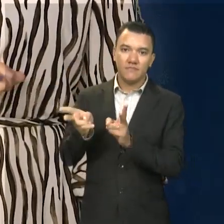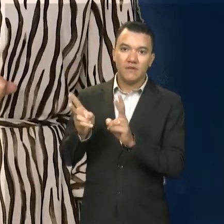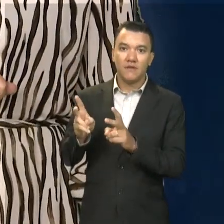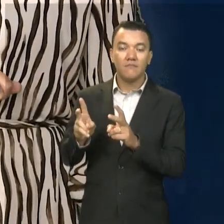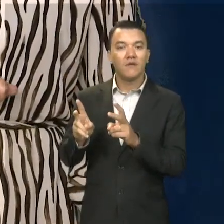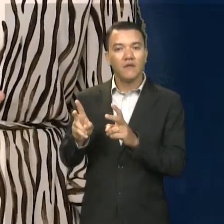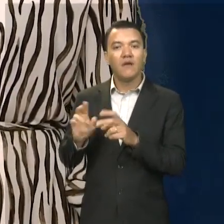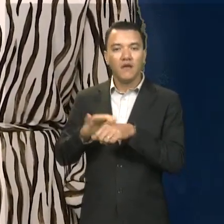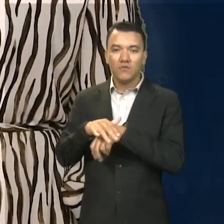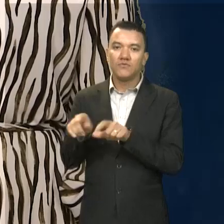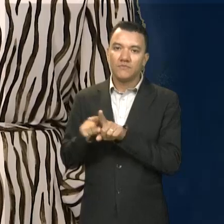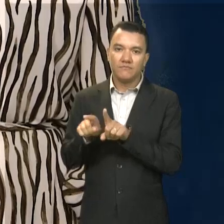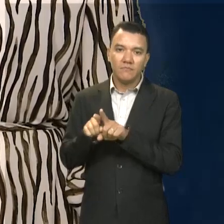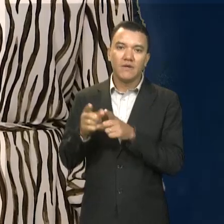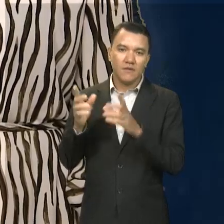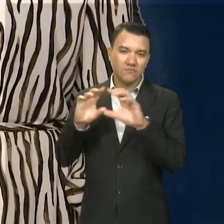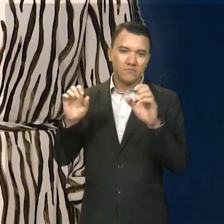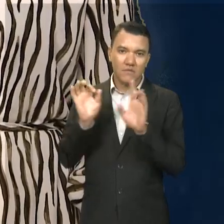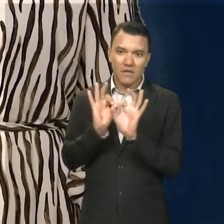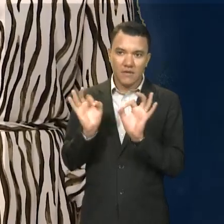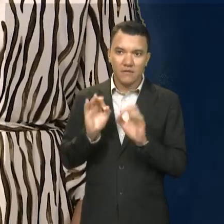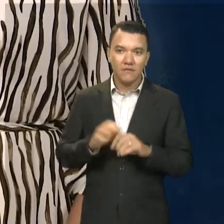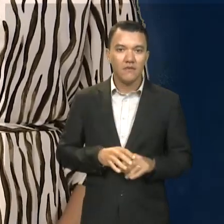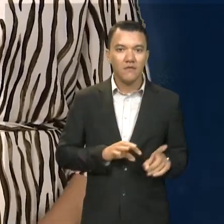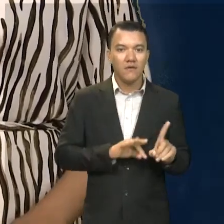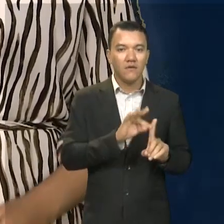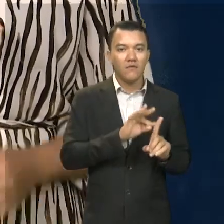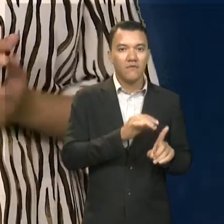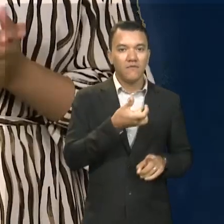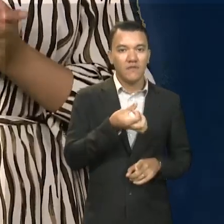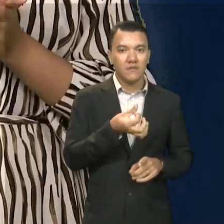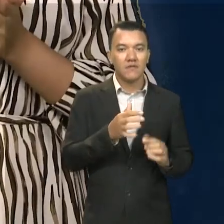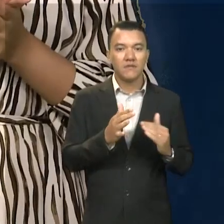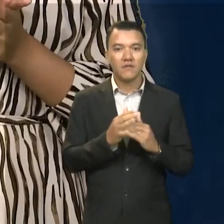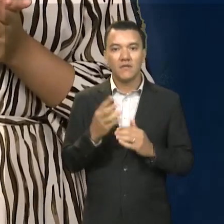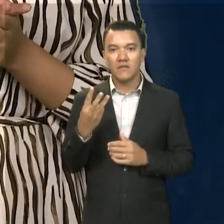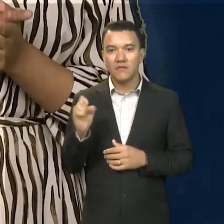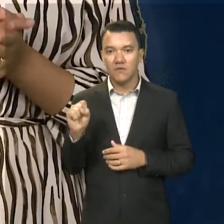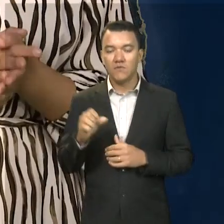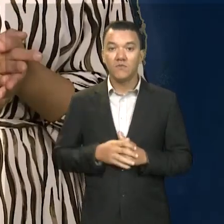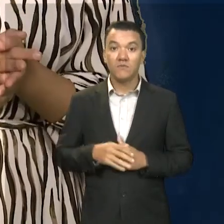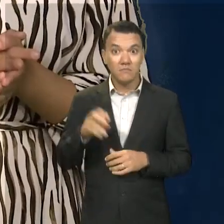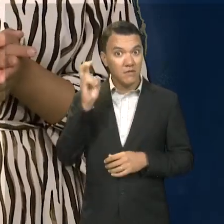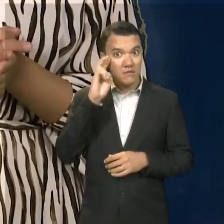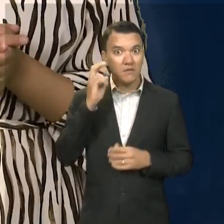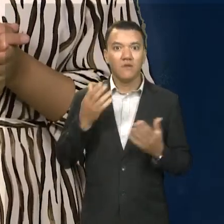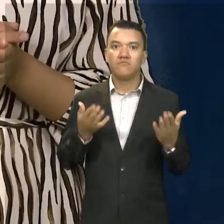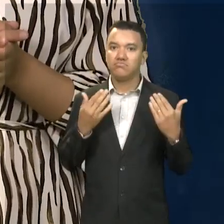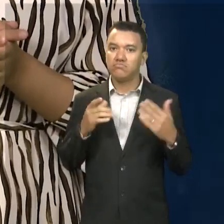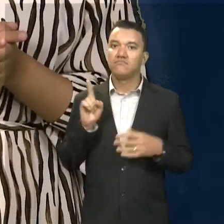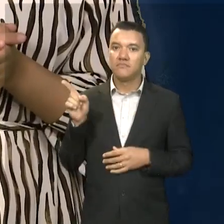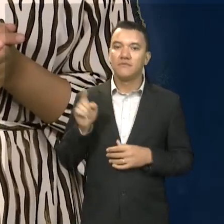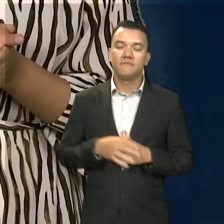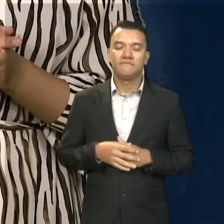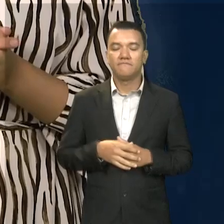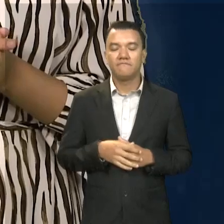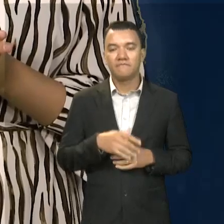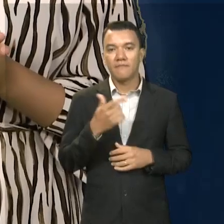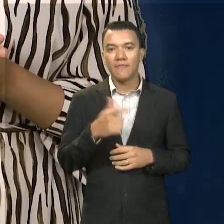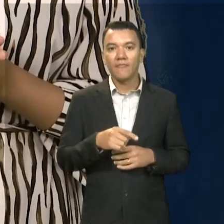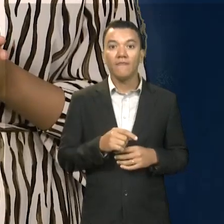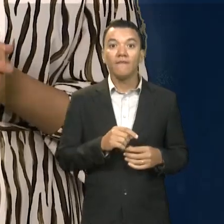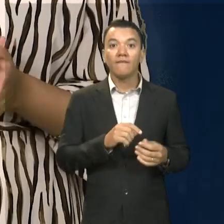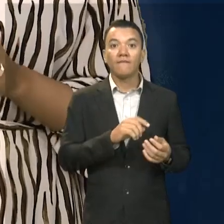firme, a mínima é de 26 e a máxima chega até os 38 graus, está sendo uma quinta quente por lá. Já na cidade de Bacuri,